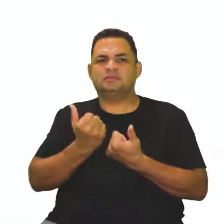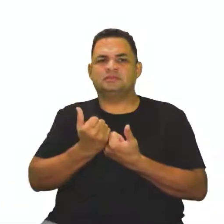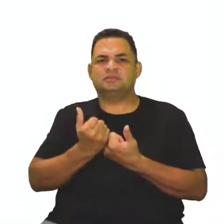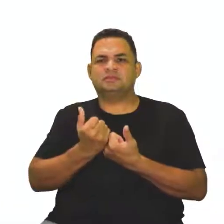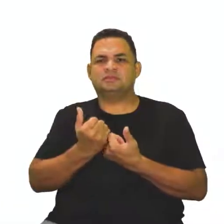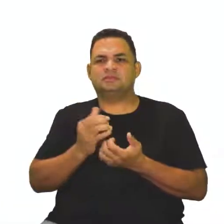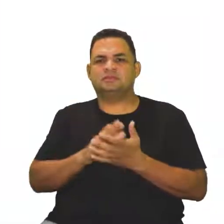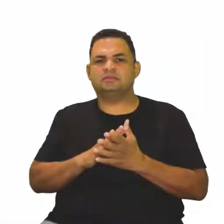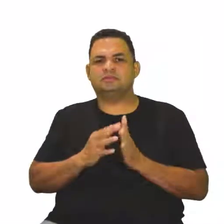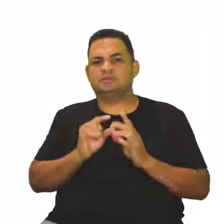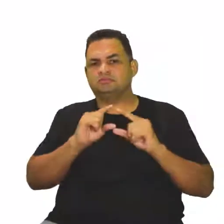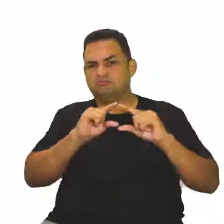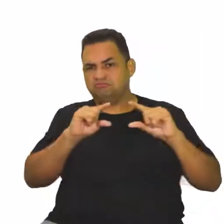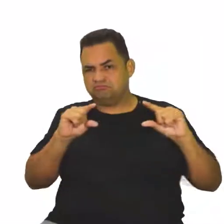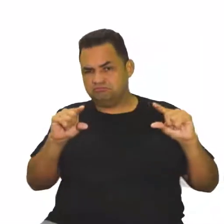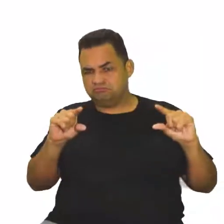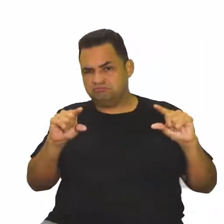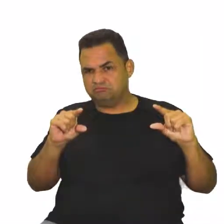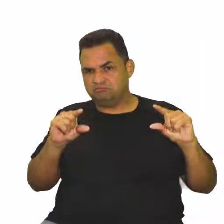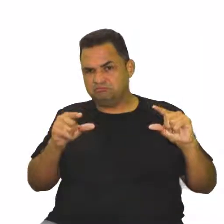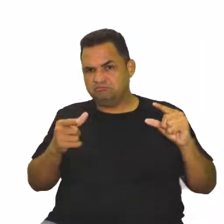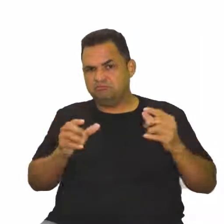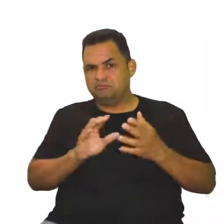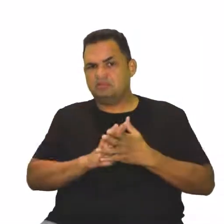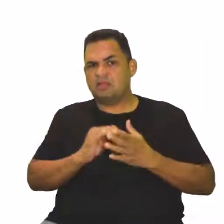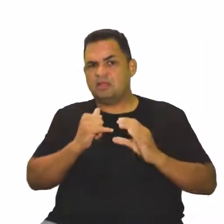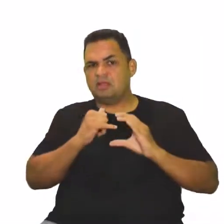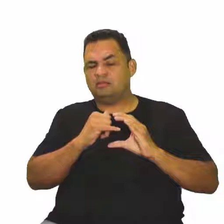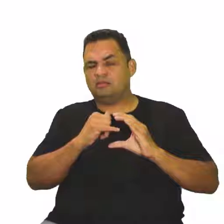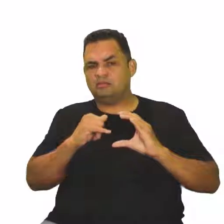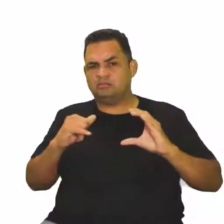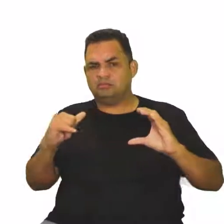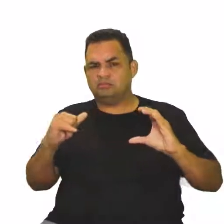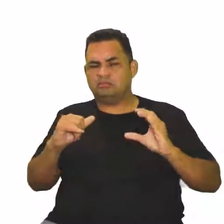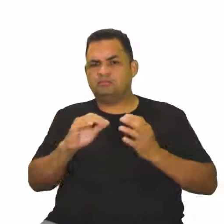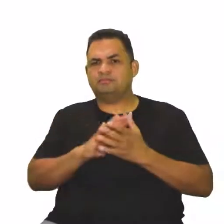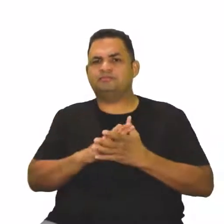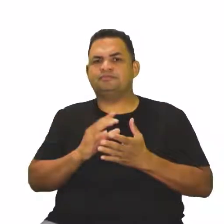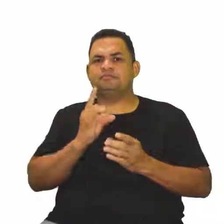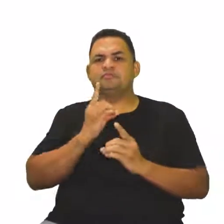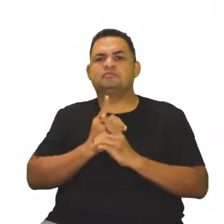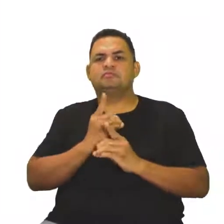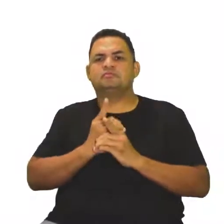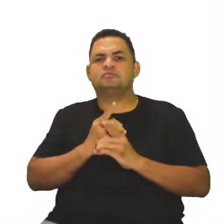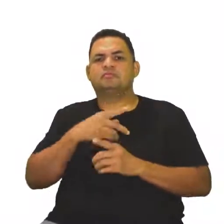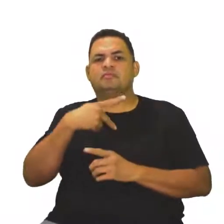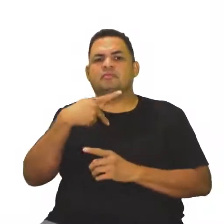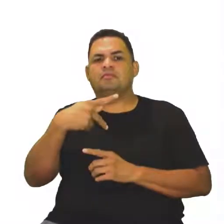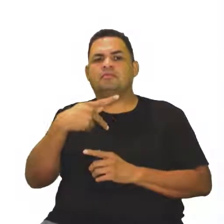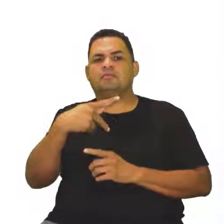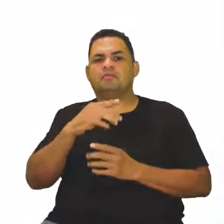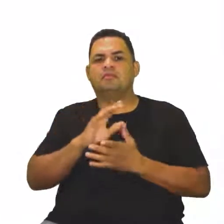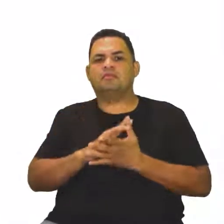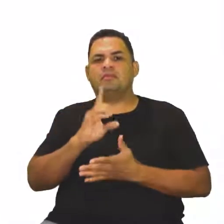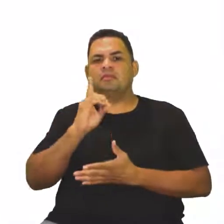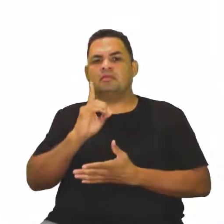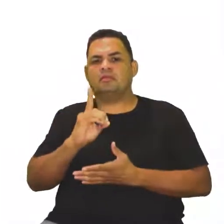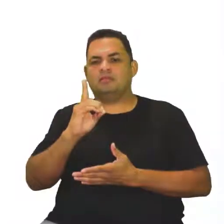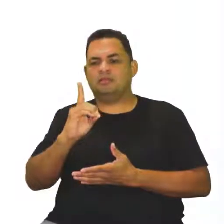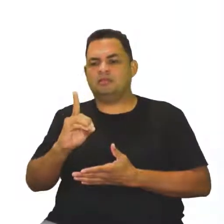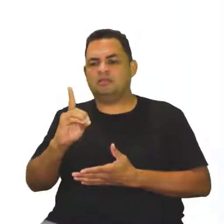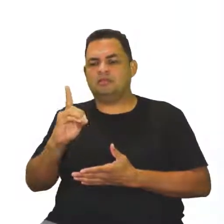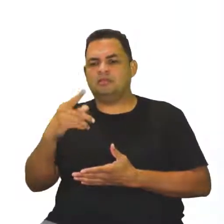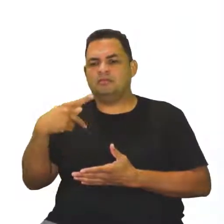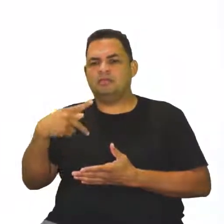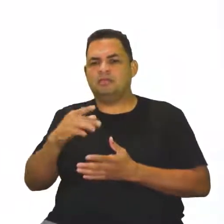a expressão, como eu falei para vocês, na corrente. E a gente encontra ali a potência em função da DDP e